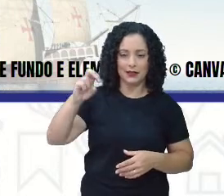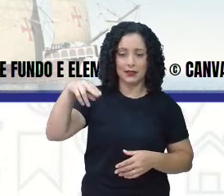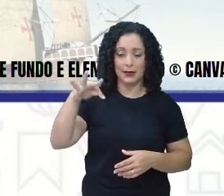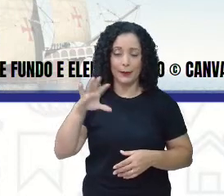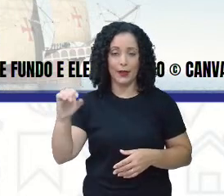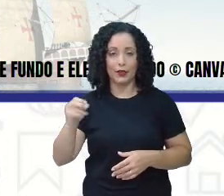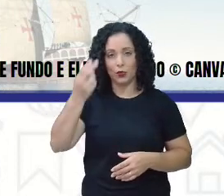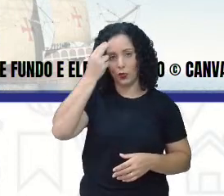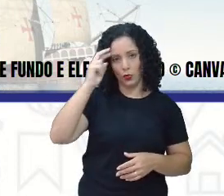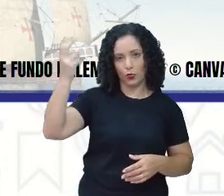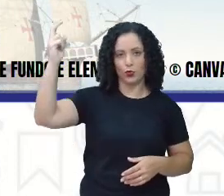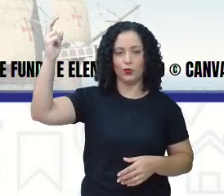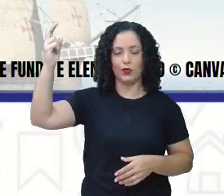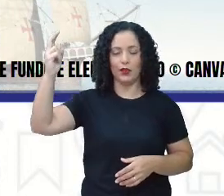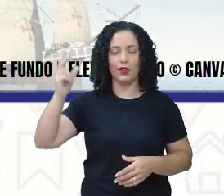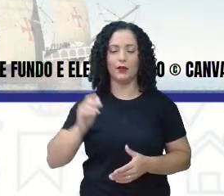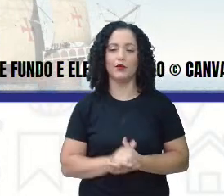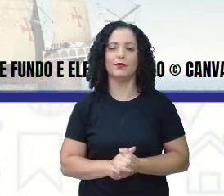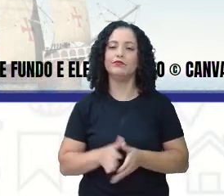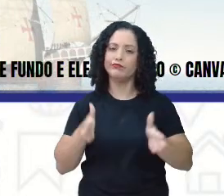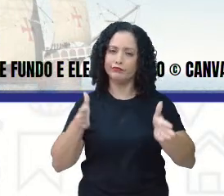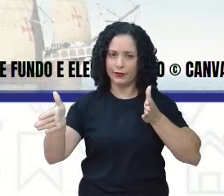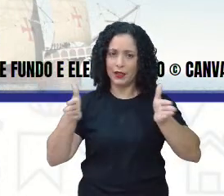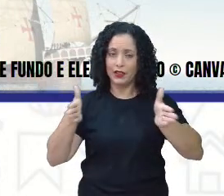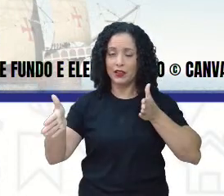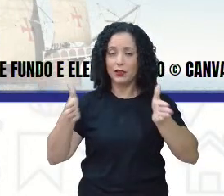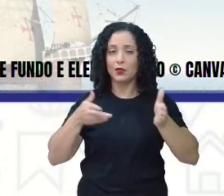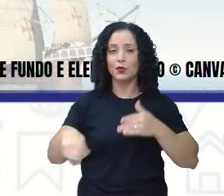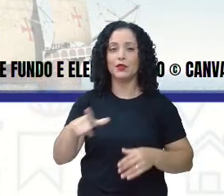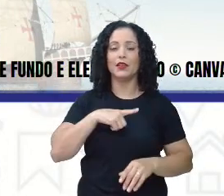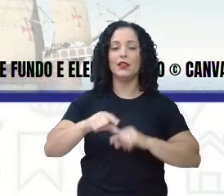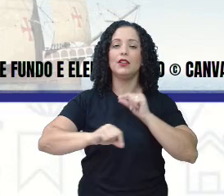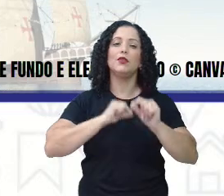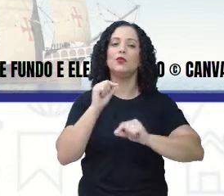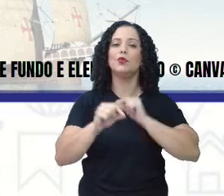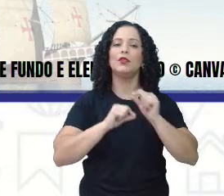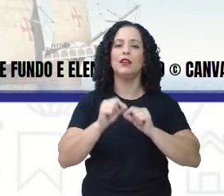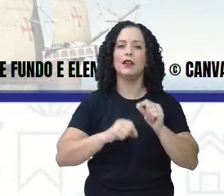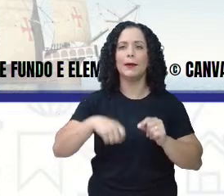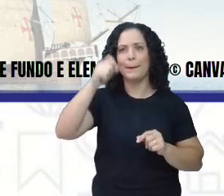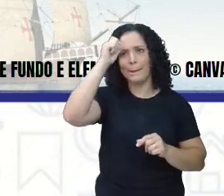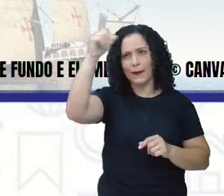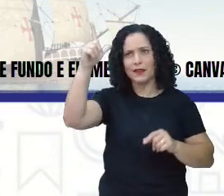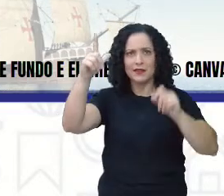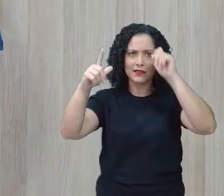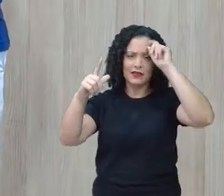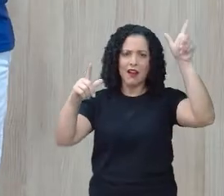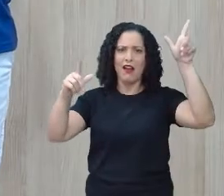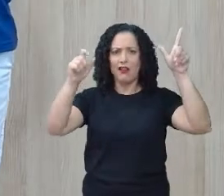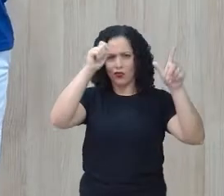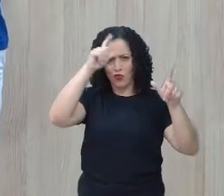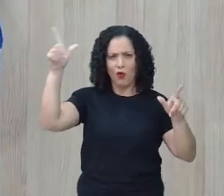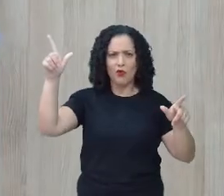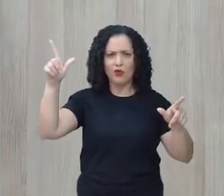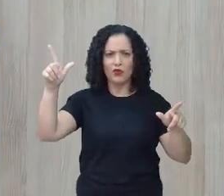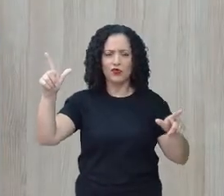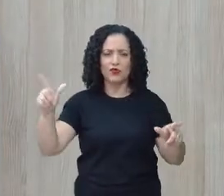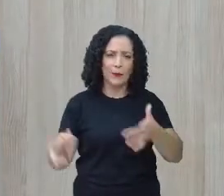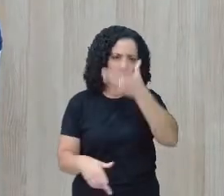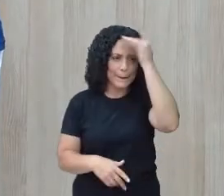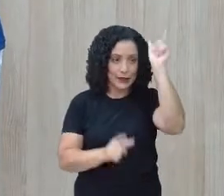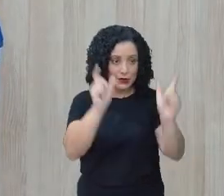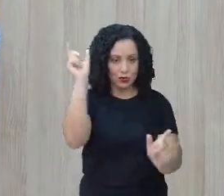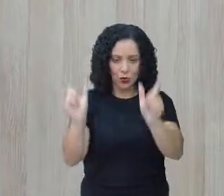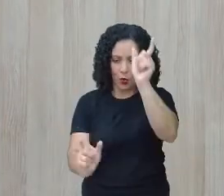com o renascimento cultural, a gente vai ter alguns pensadores que vão começar a